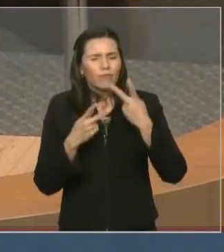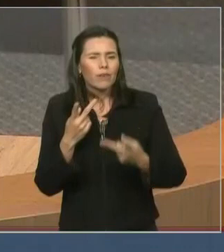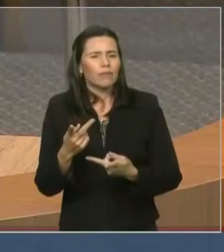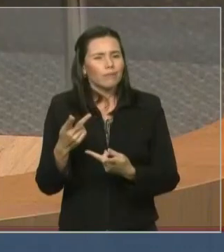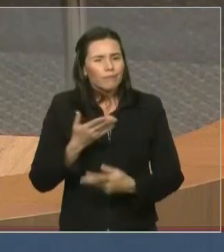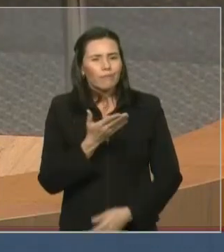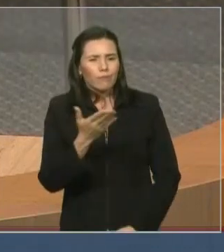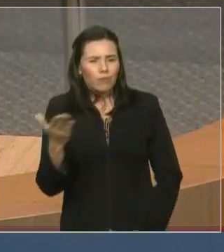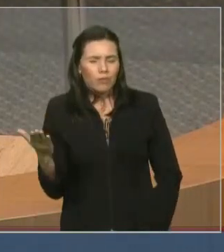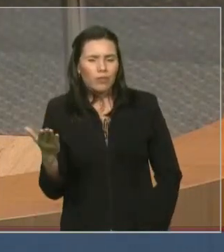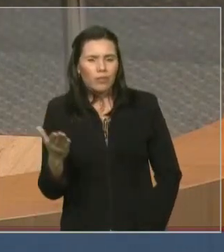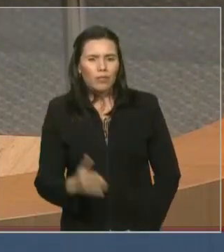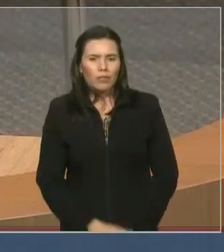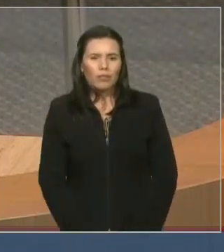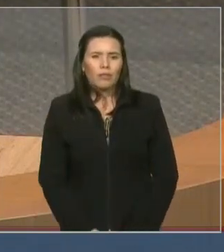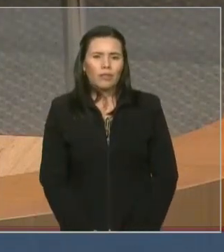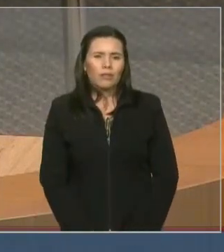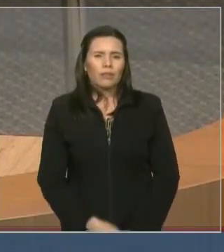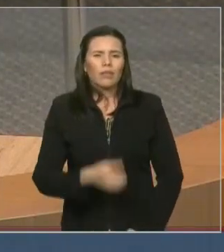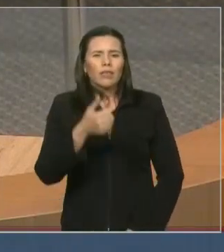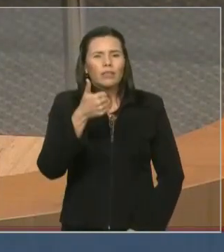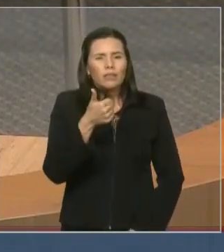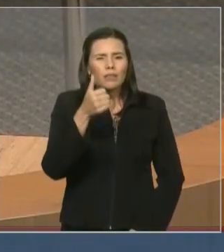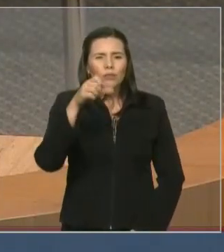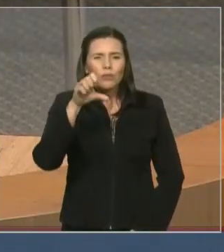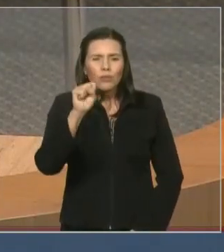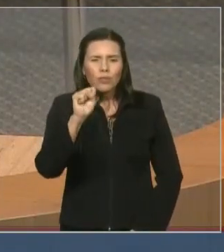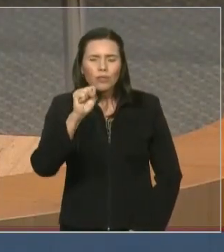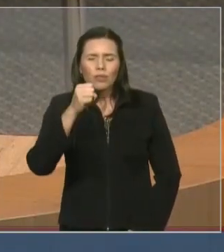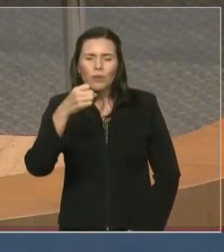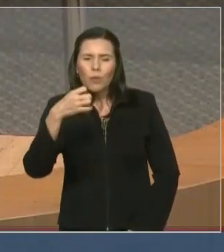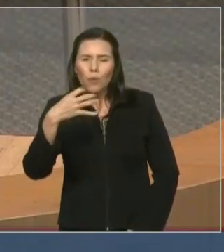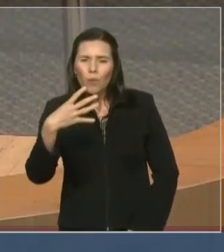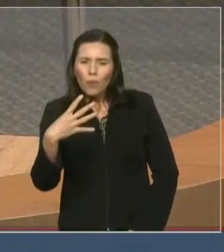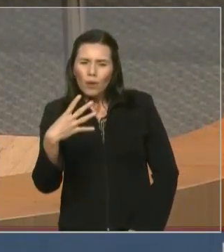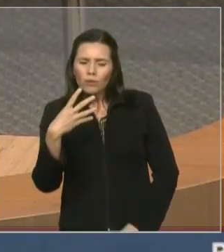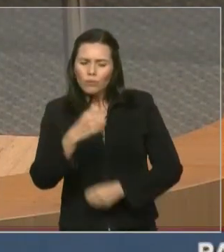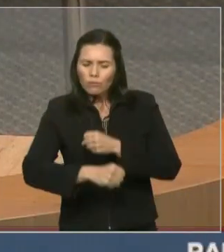todo de 184 anos, eu não vi